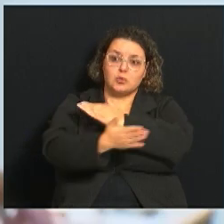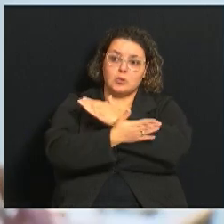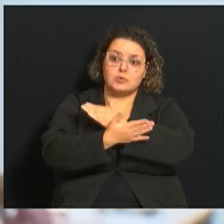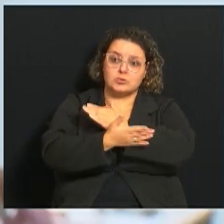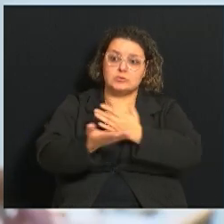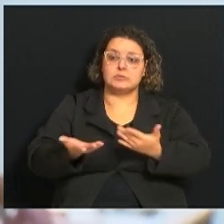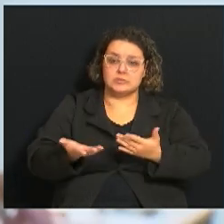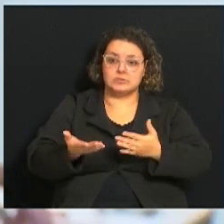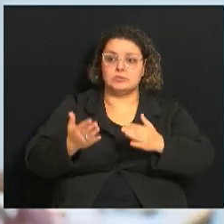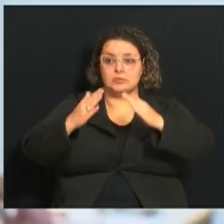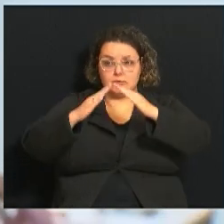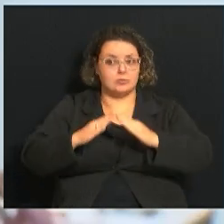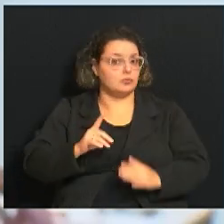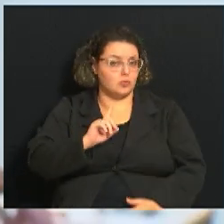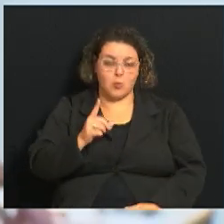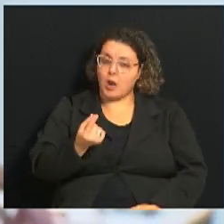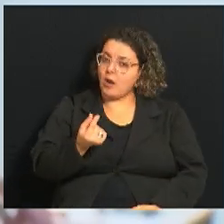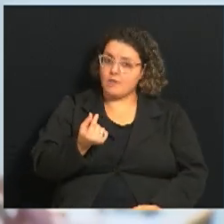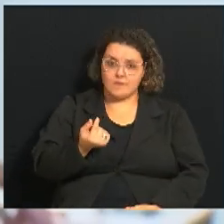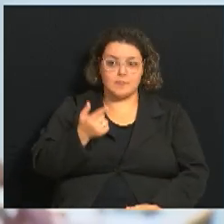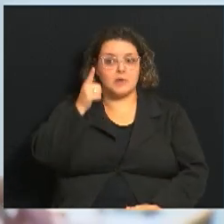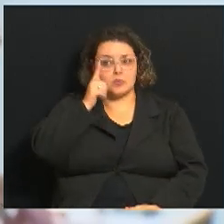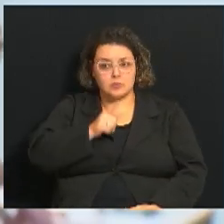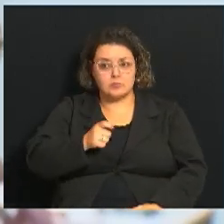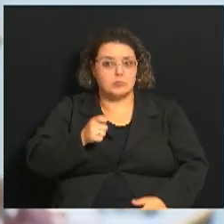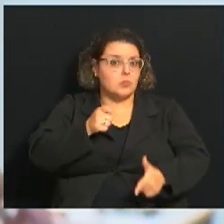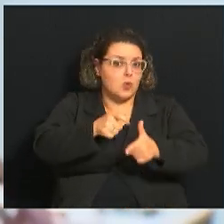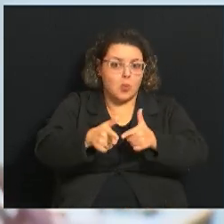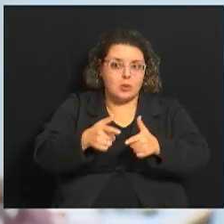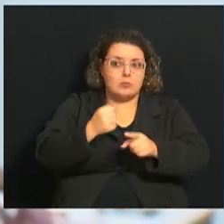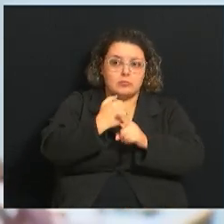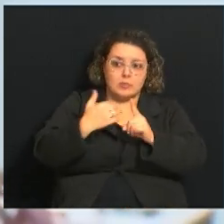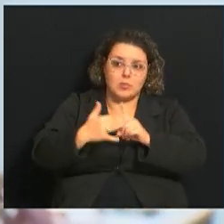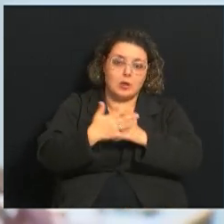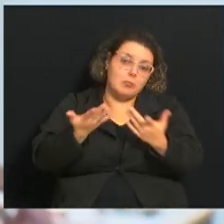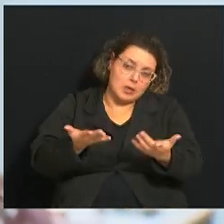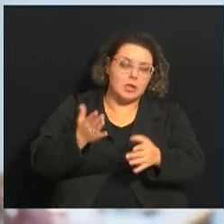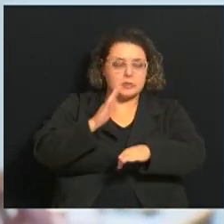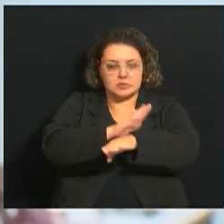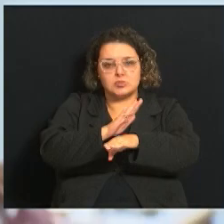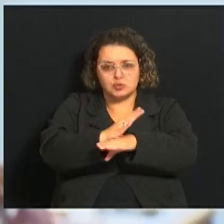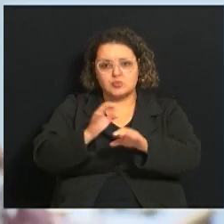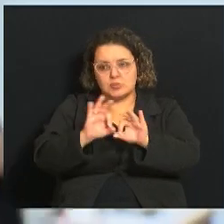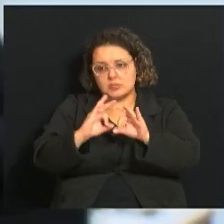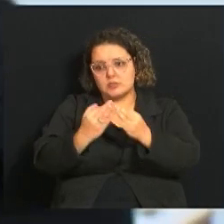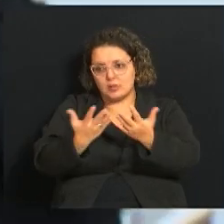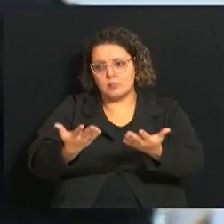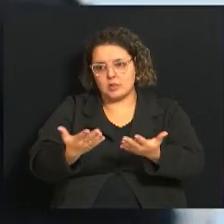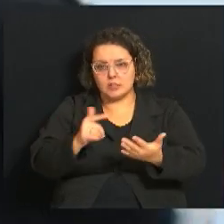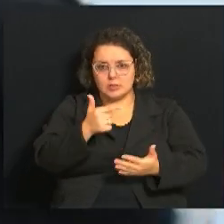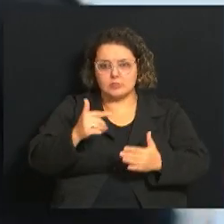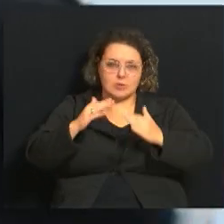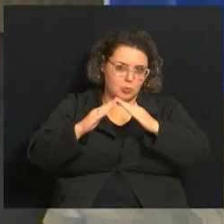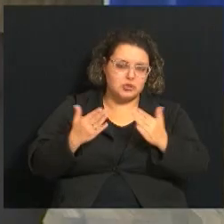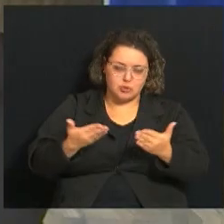valor suficiente para custear um aluguel social, mas ajuda as famílias que estão sem moradia hoje.